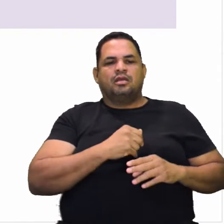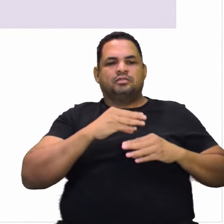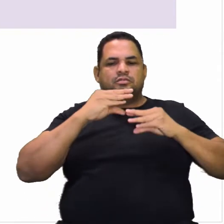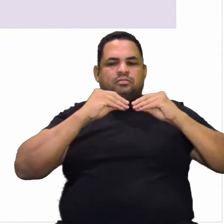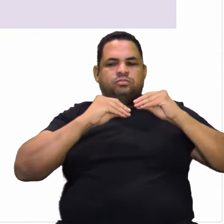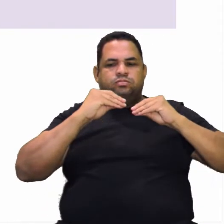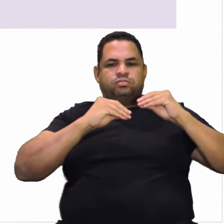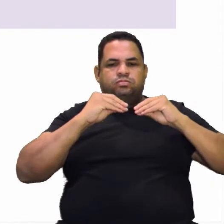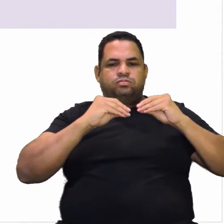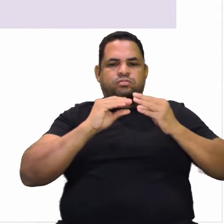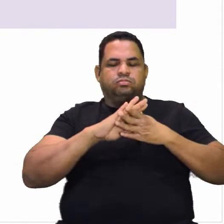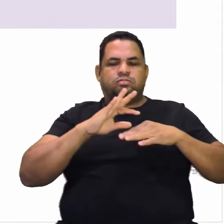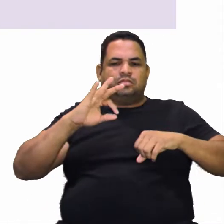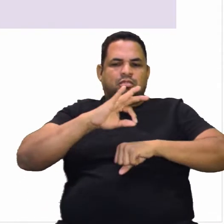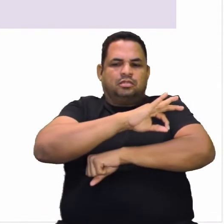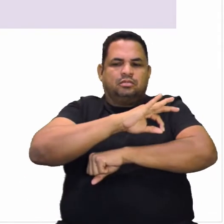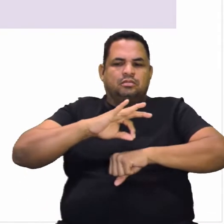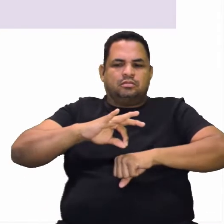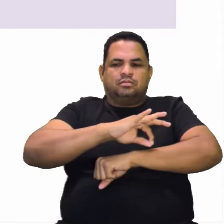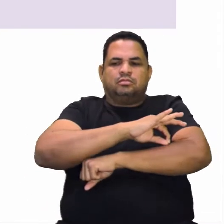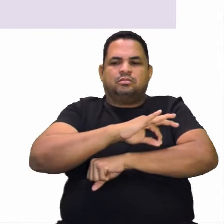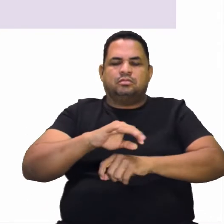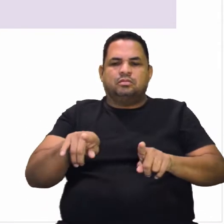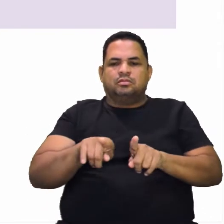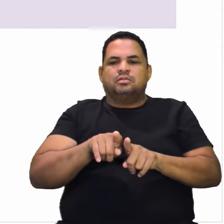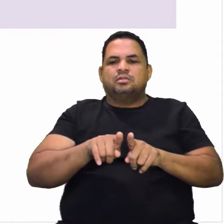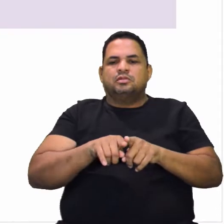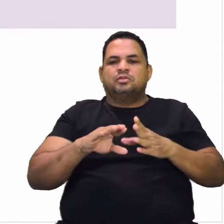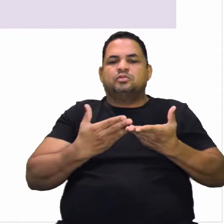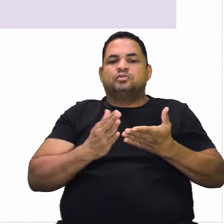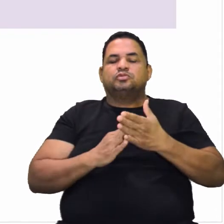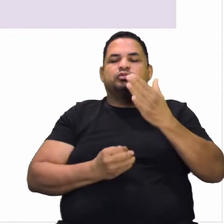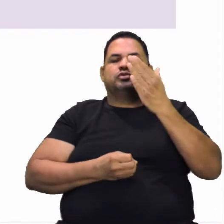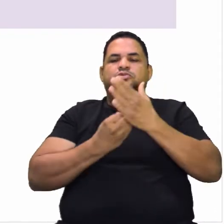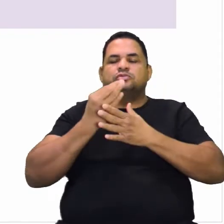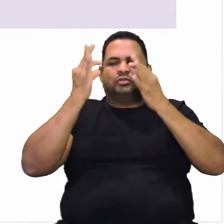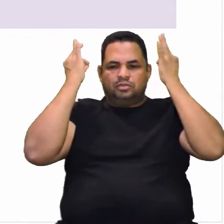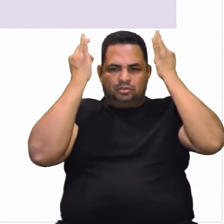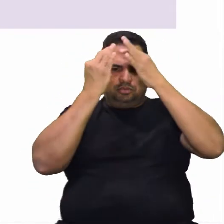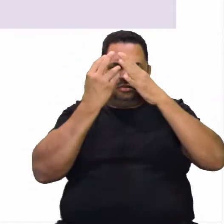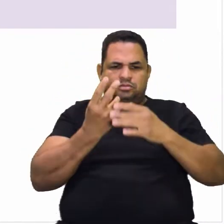a arquitetura, tudo tirado da Grécia Antiga.